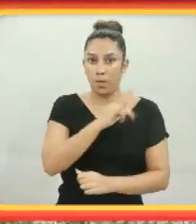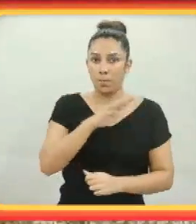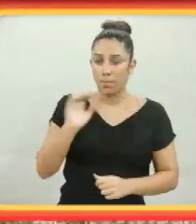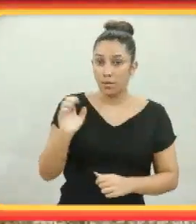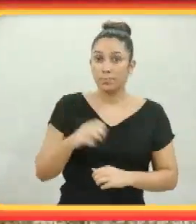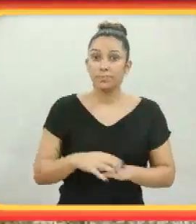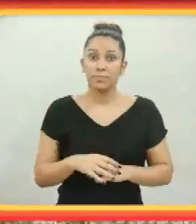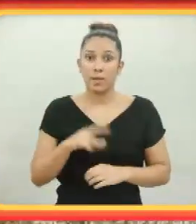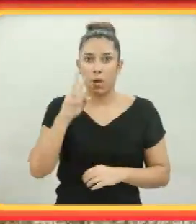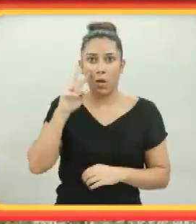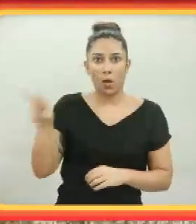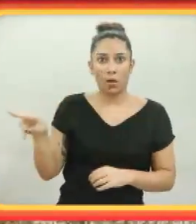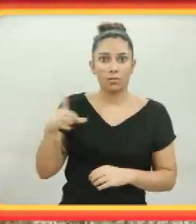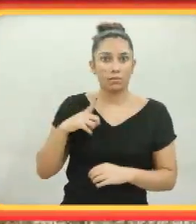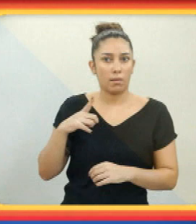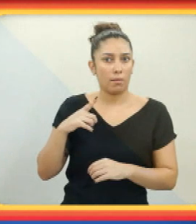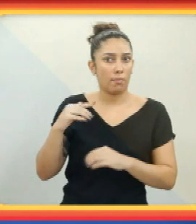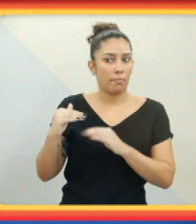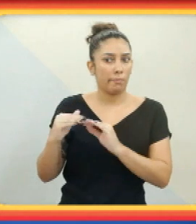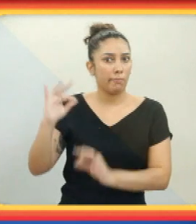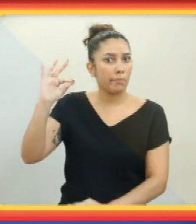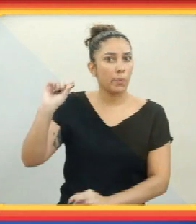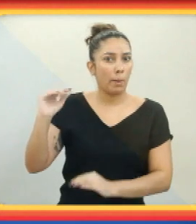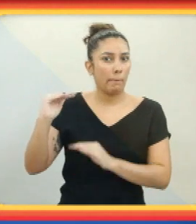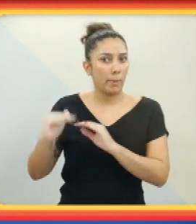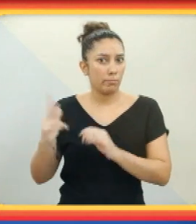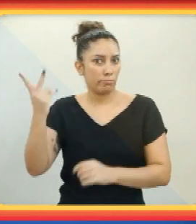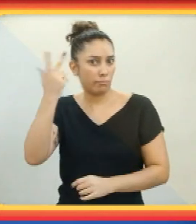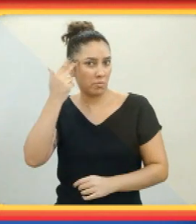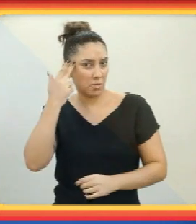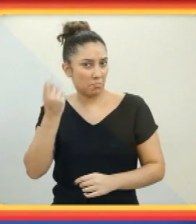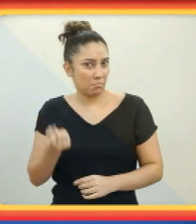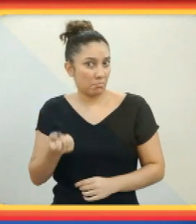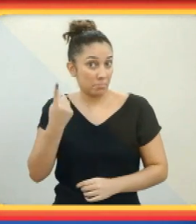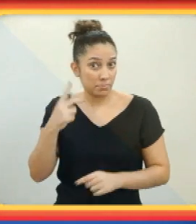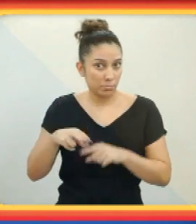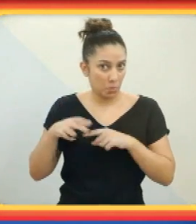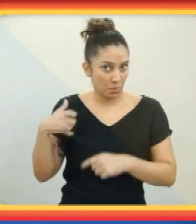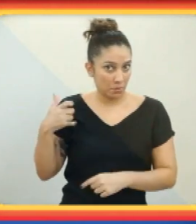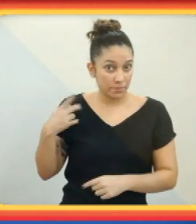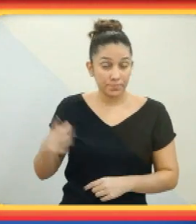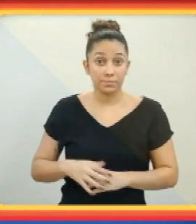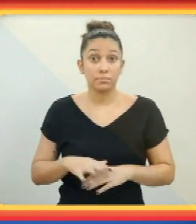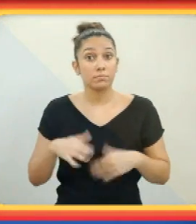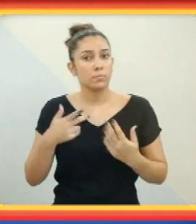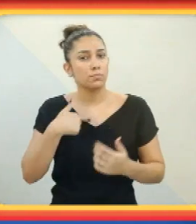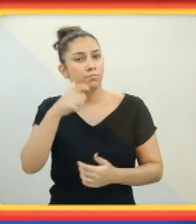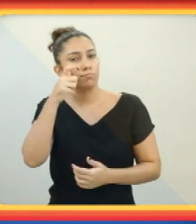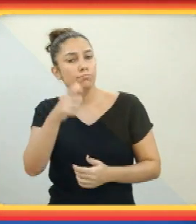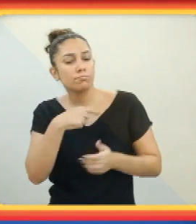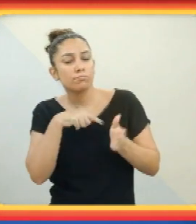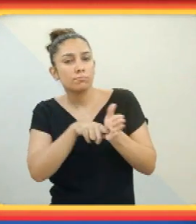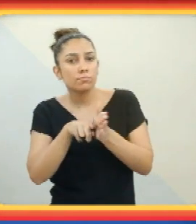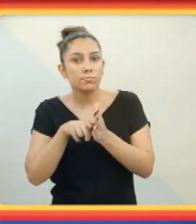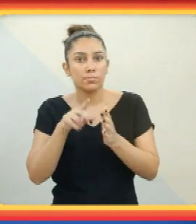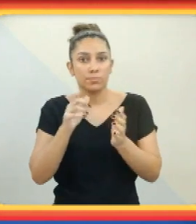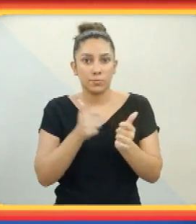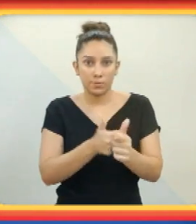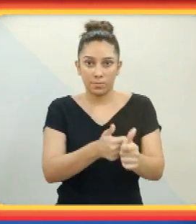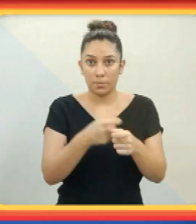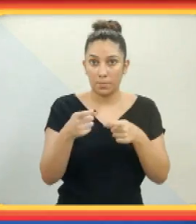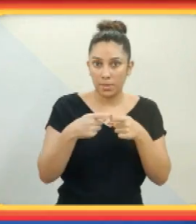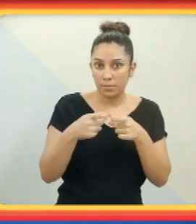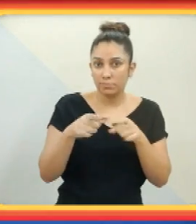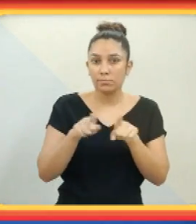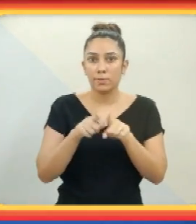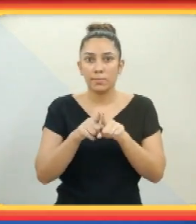os meus pais, olha, ela está com a estatura abaixo do normal para a idade dela. Seria interessante verificar